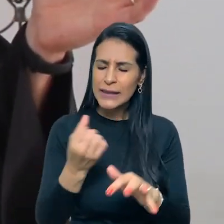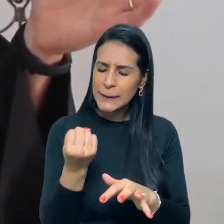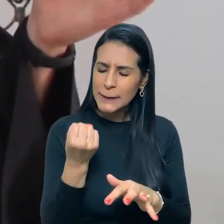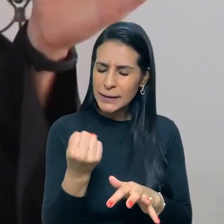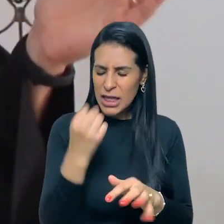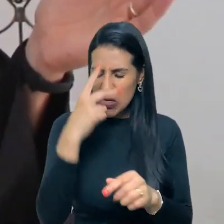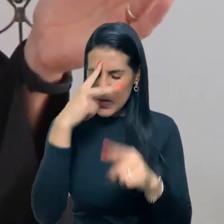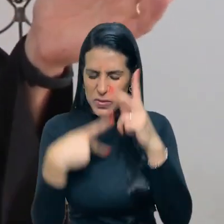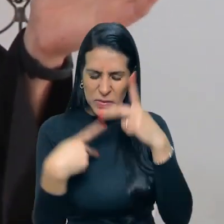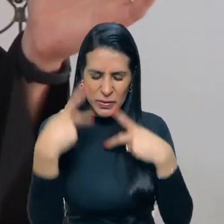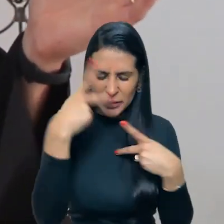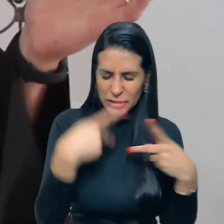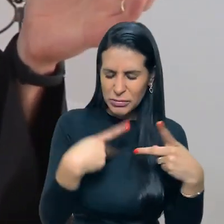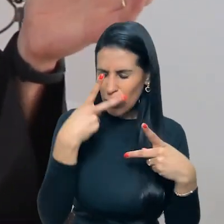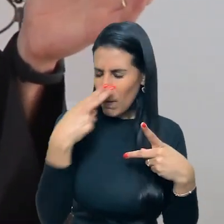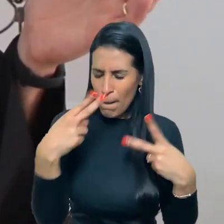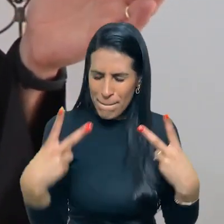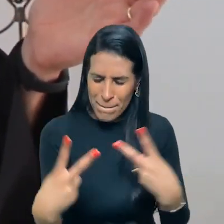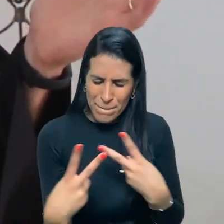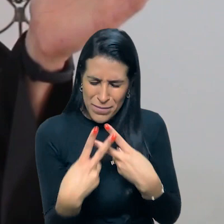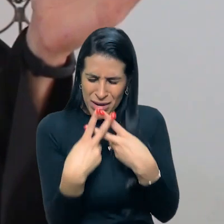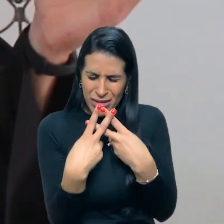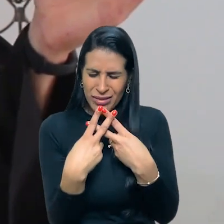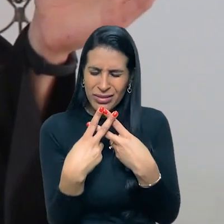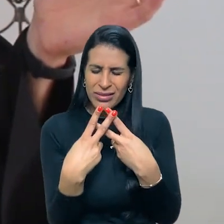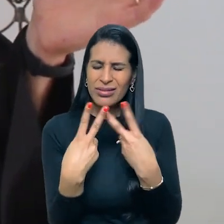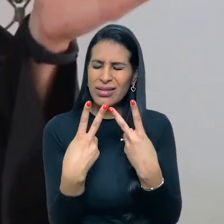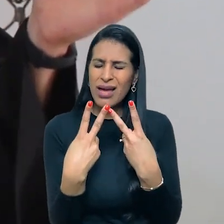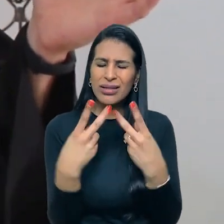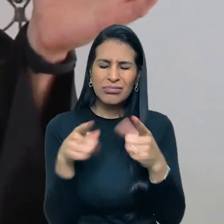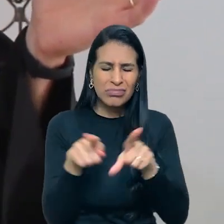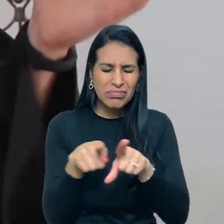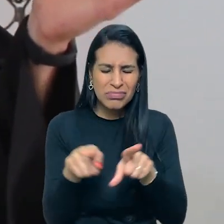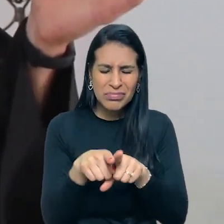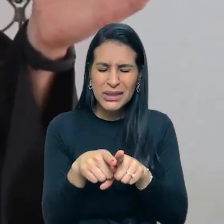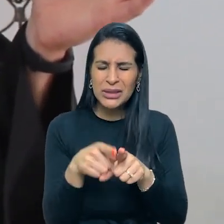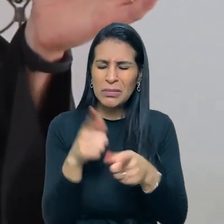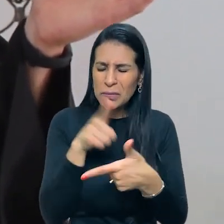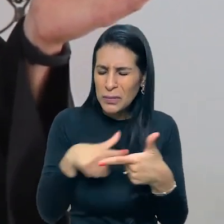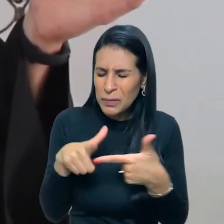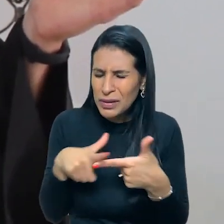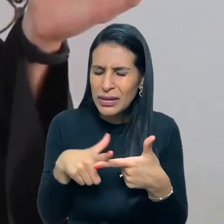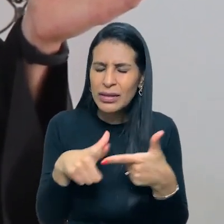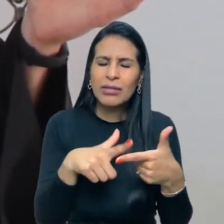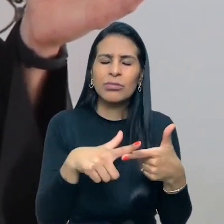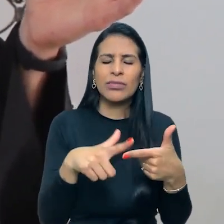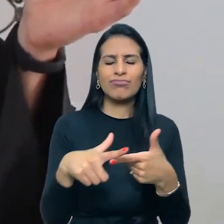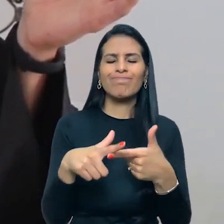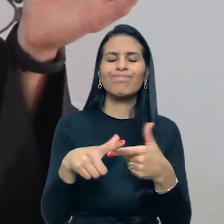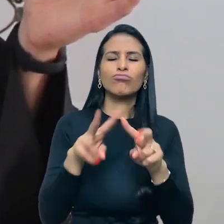egoísmo e tantas outras mazelas que dividem a comunhão.